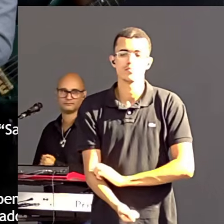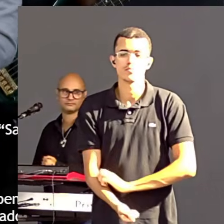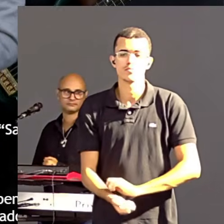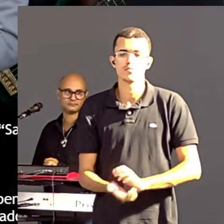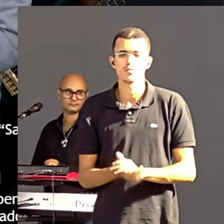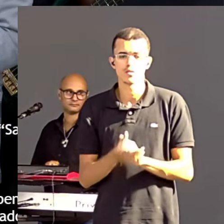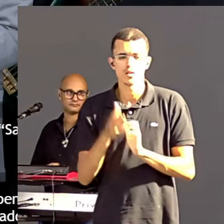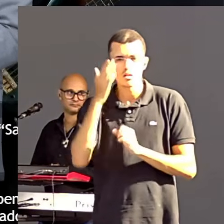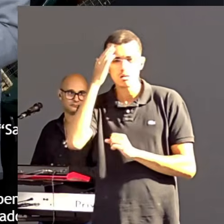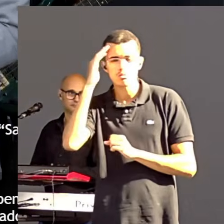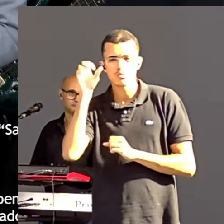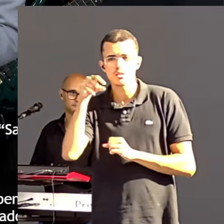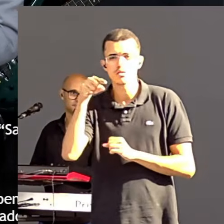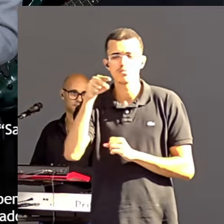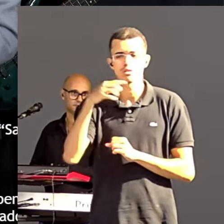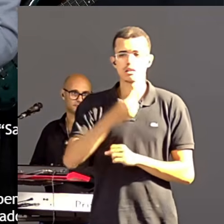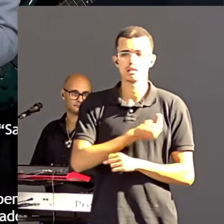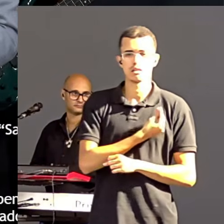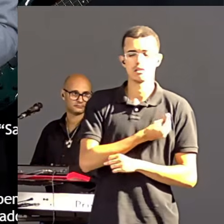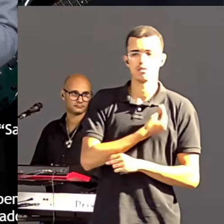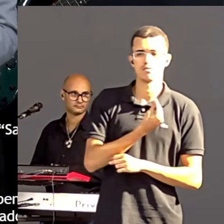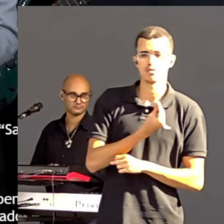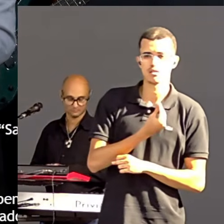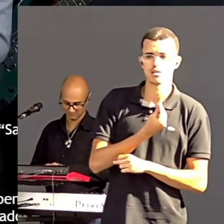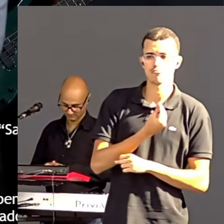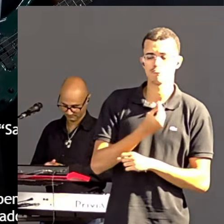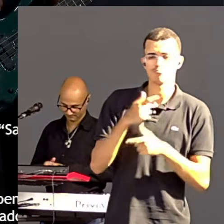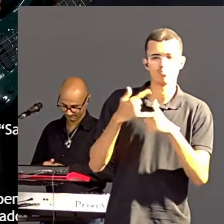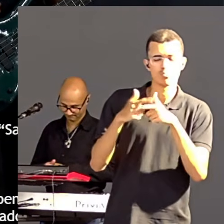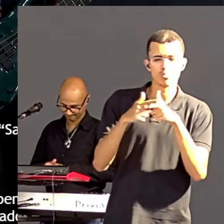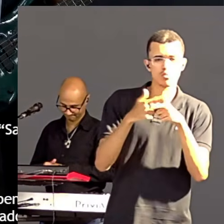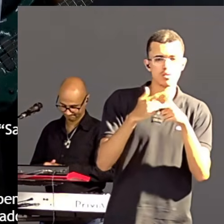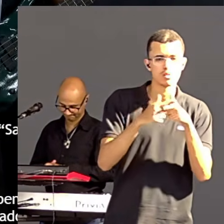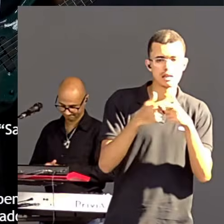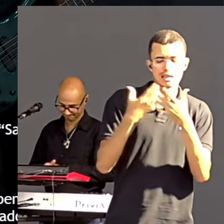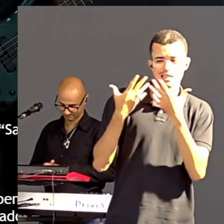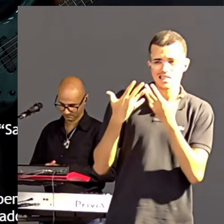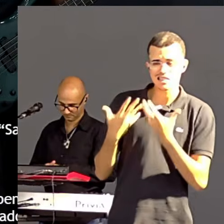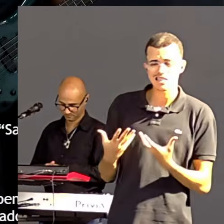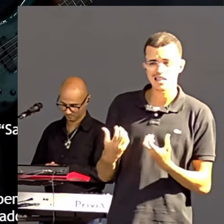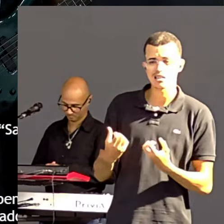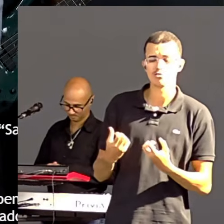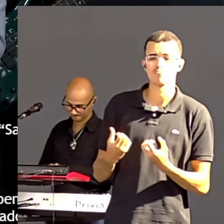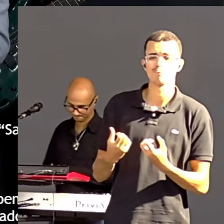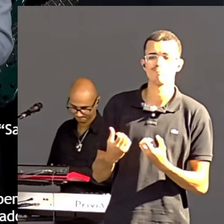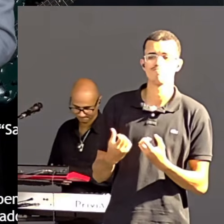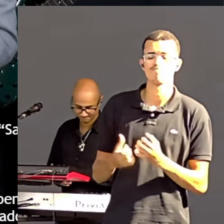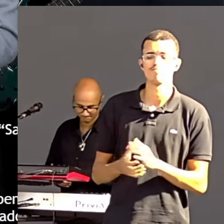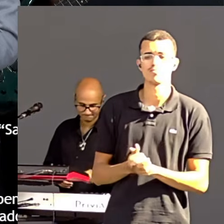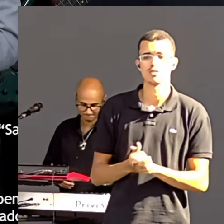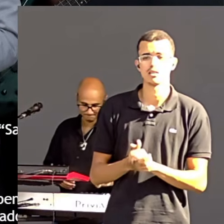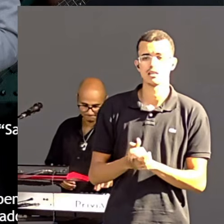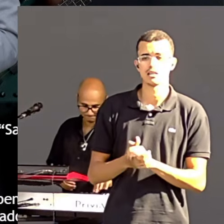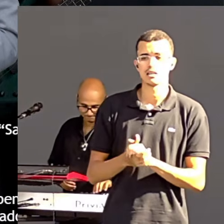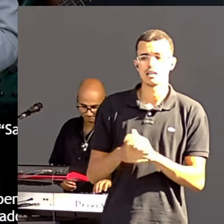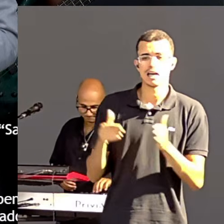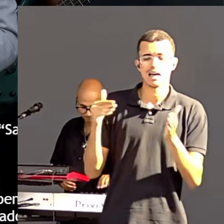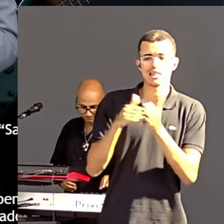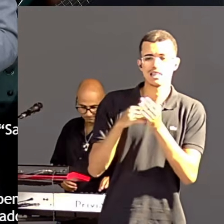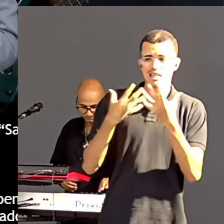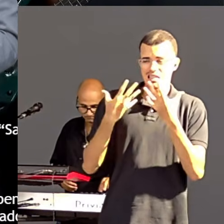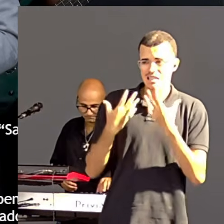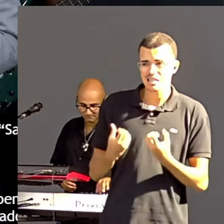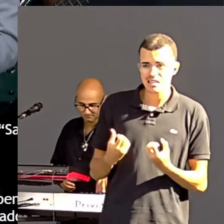Eu não sei se você está vivendo exatamente agora um estado letárgico, de cansaço, até cansaço emocional, tá?